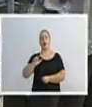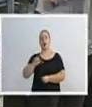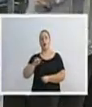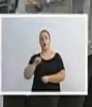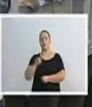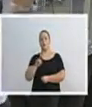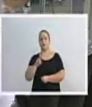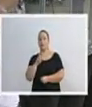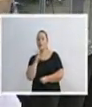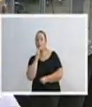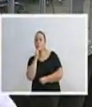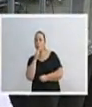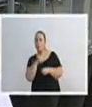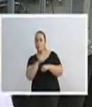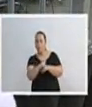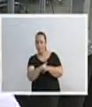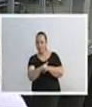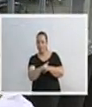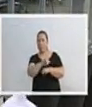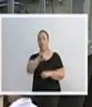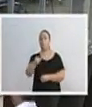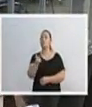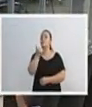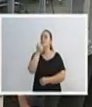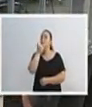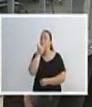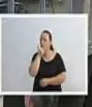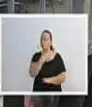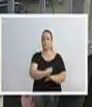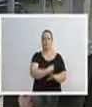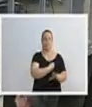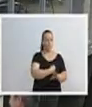por justificativa.